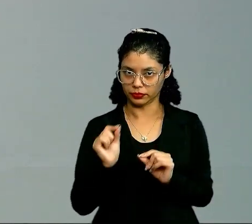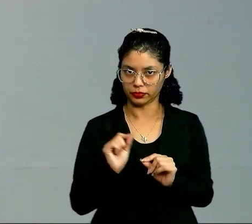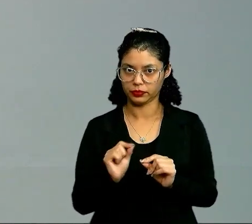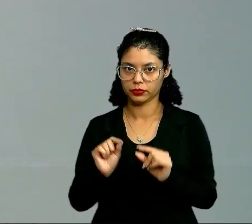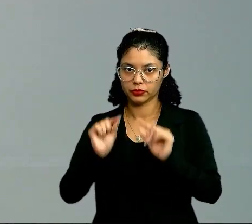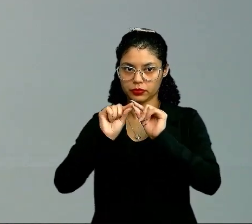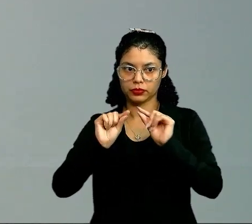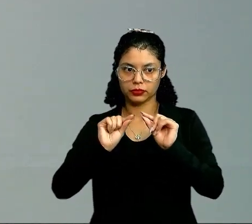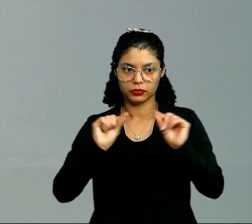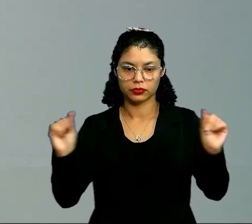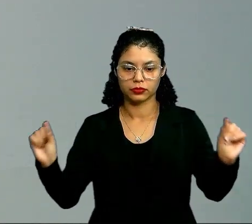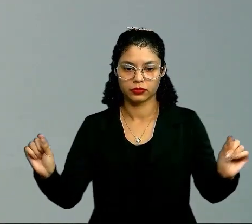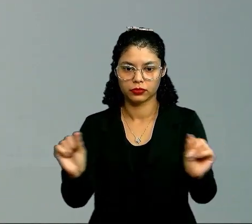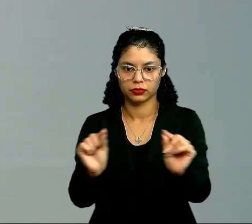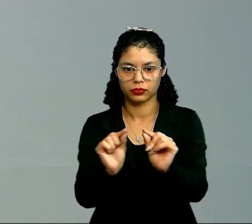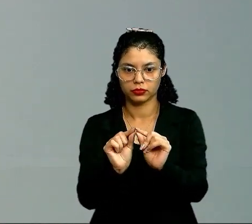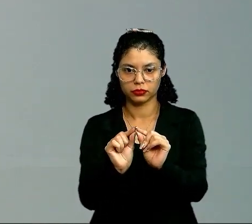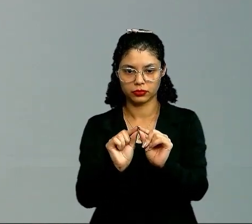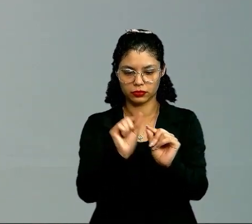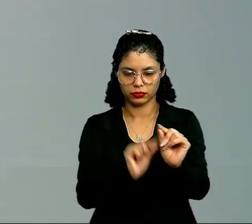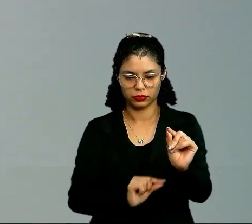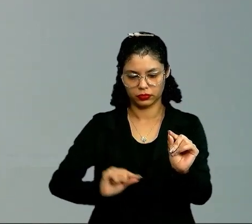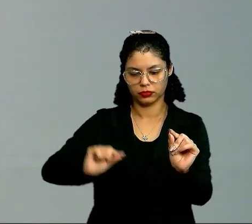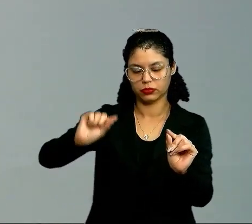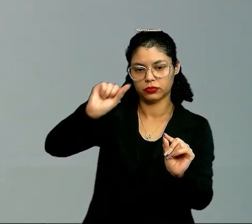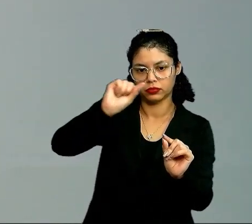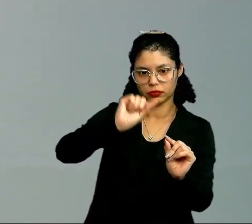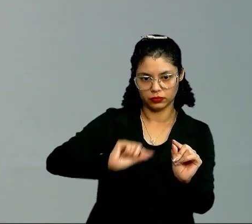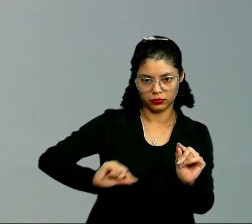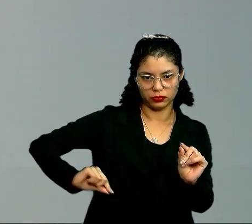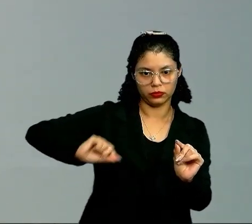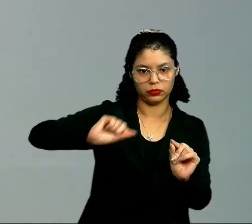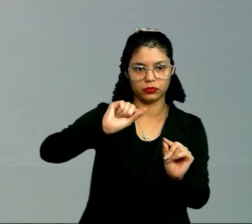as linhas tracejadas no meio